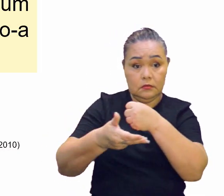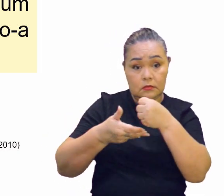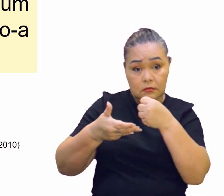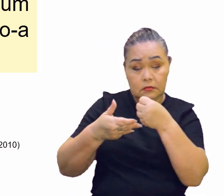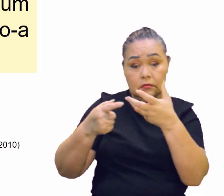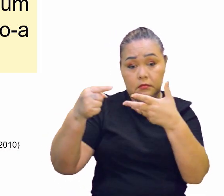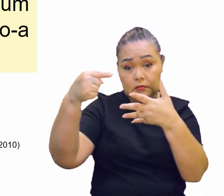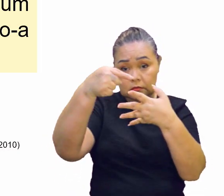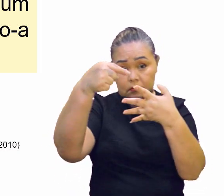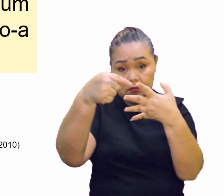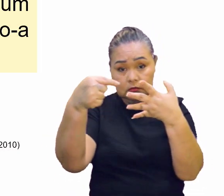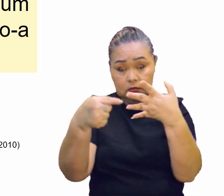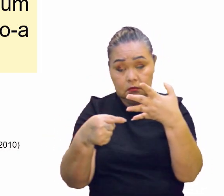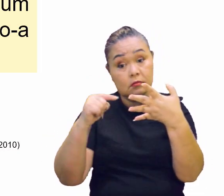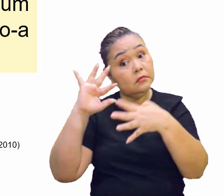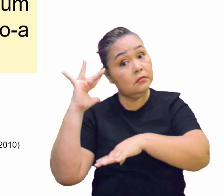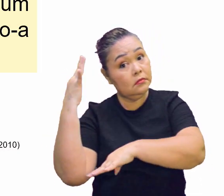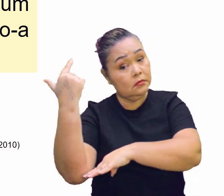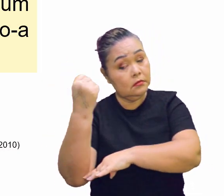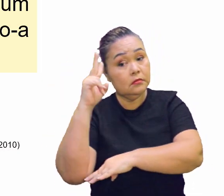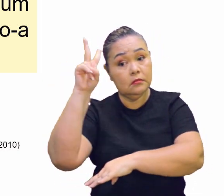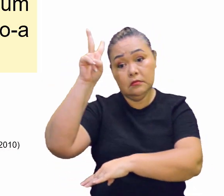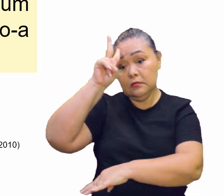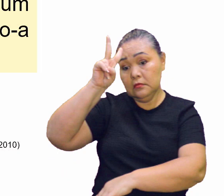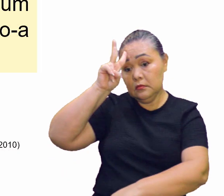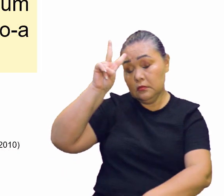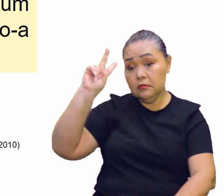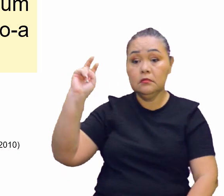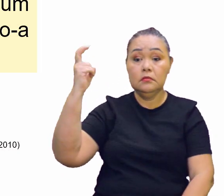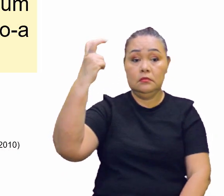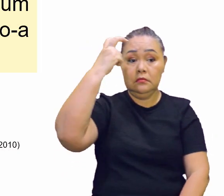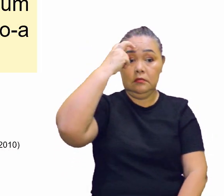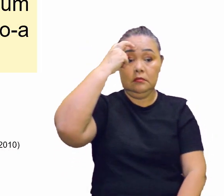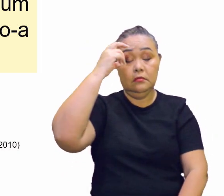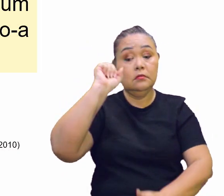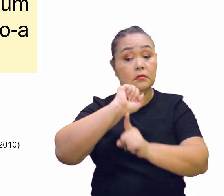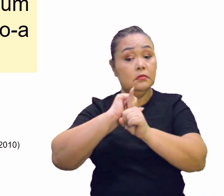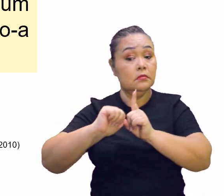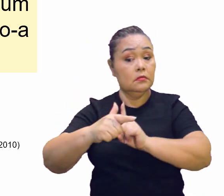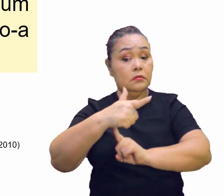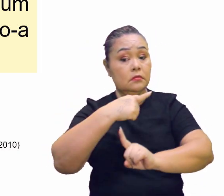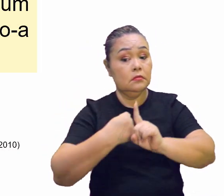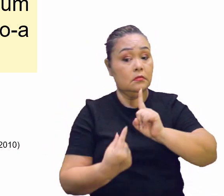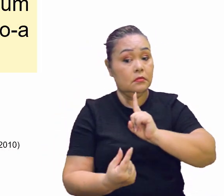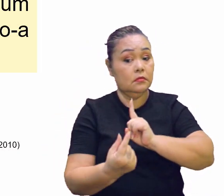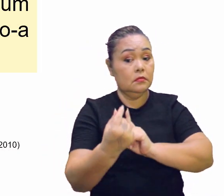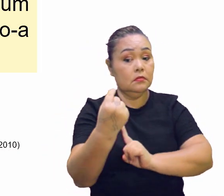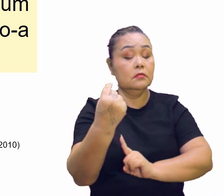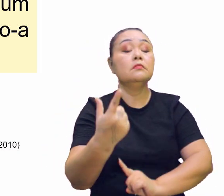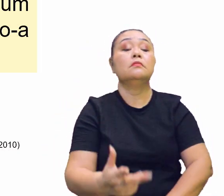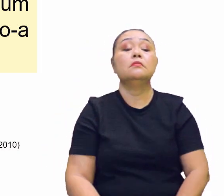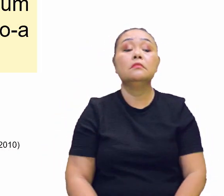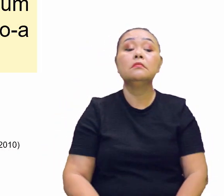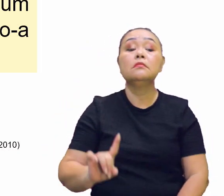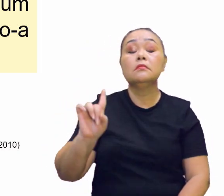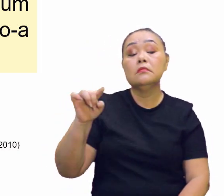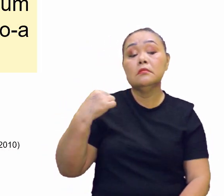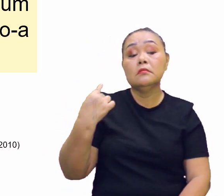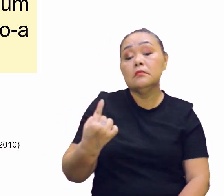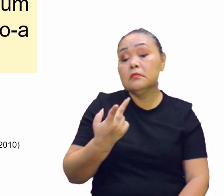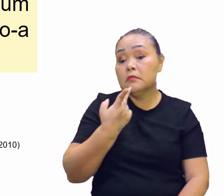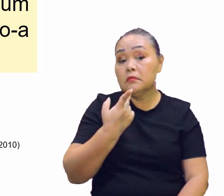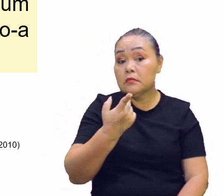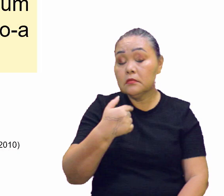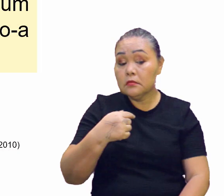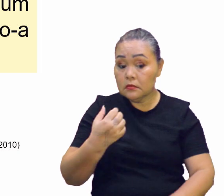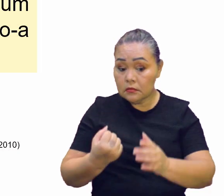em determinados critérios, que podem ser os naturais, históricos, culturais ou socioeconômicos. Então, para